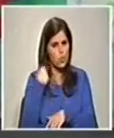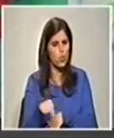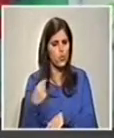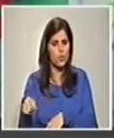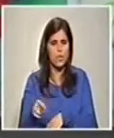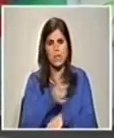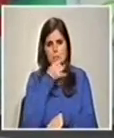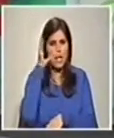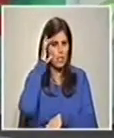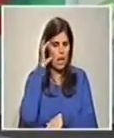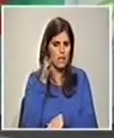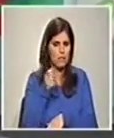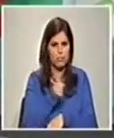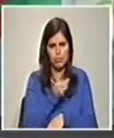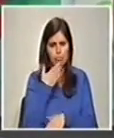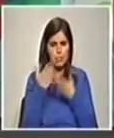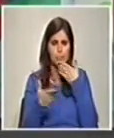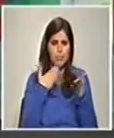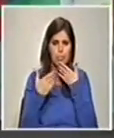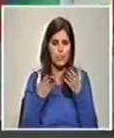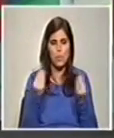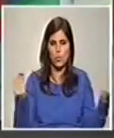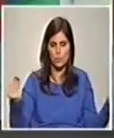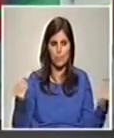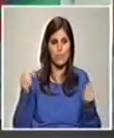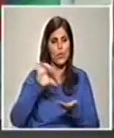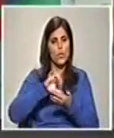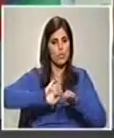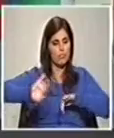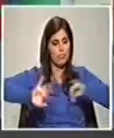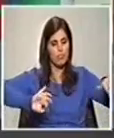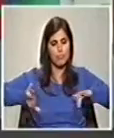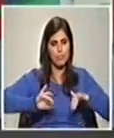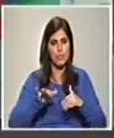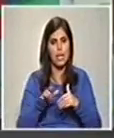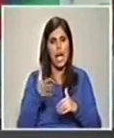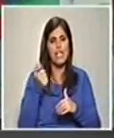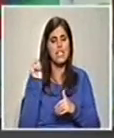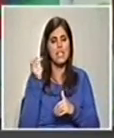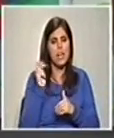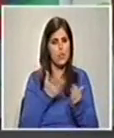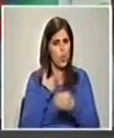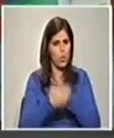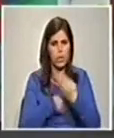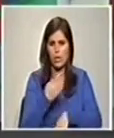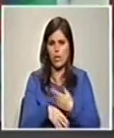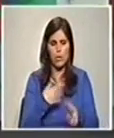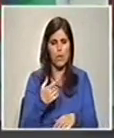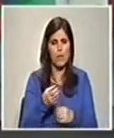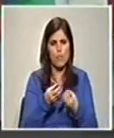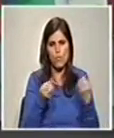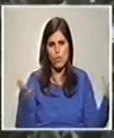de manhã à tarde, temos imensos pedidos. O centro de triagem já funciona há cerca de 15 anos e continuamos a ter